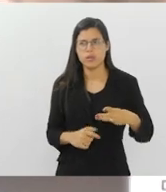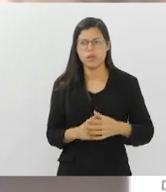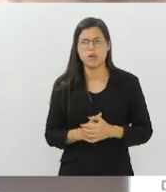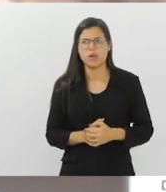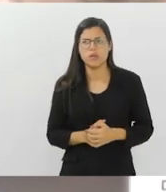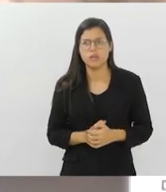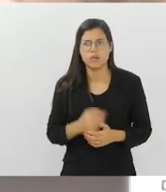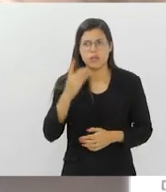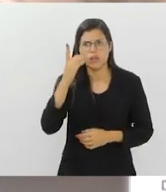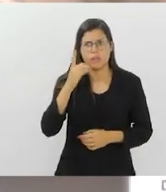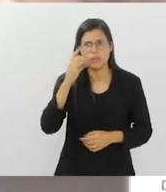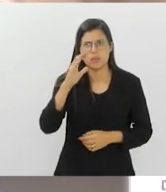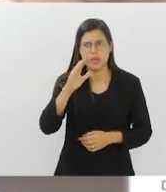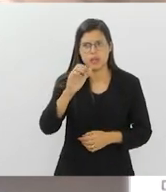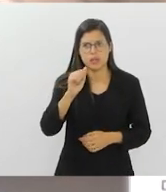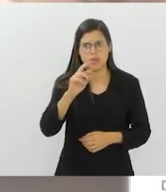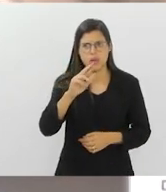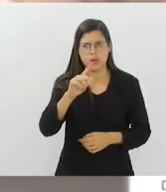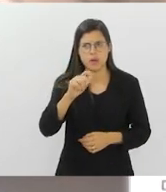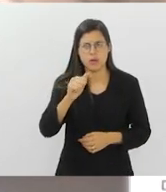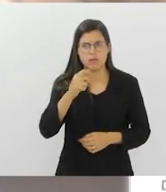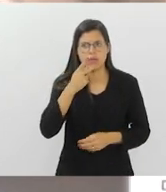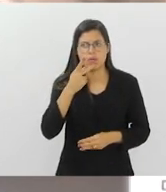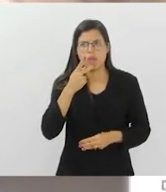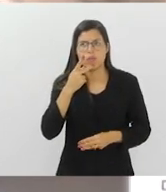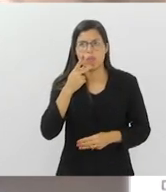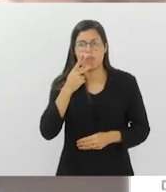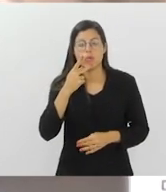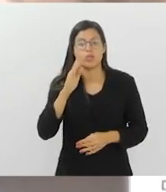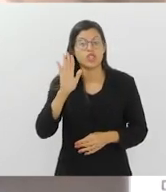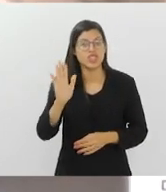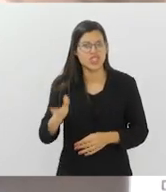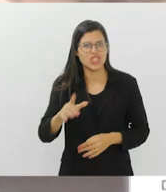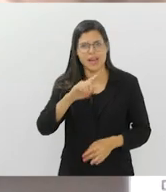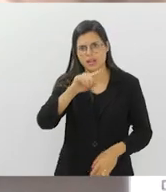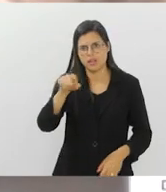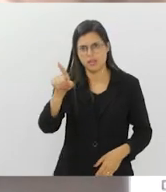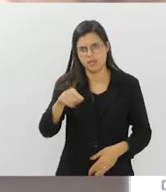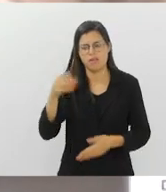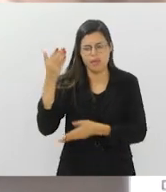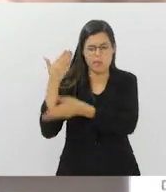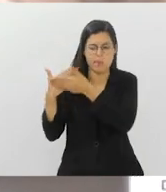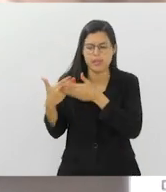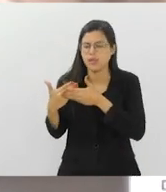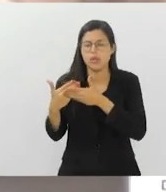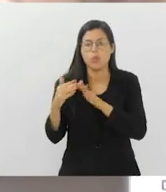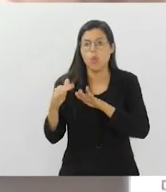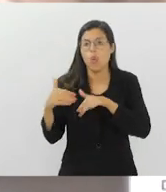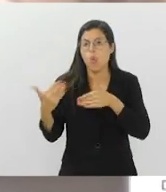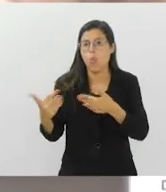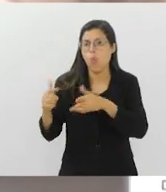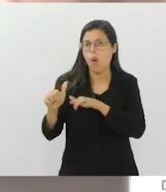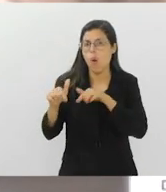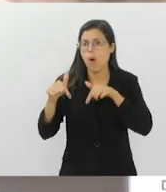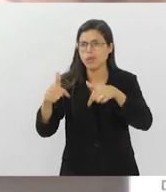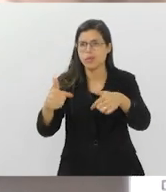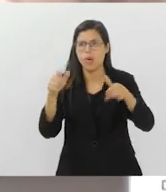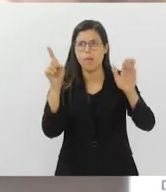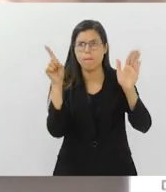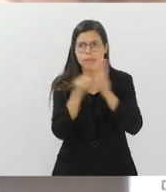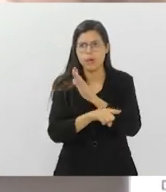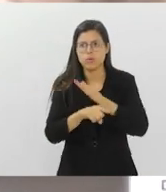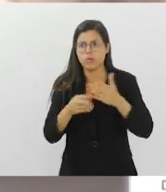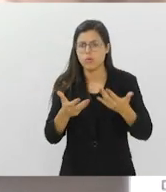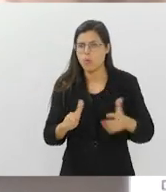a deputada Carla falou. E os casos que foram cancelados? Qual será o plano de ação? É uma pergunta que eu não quero resposta